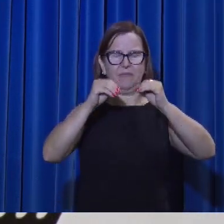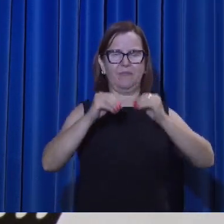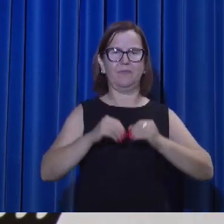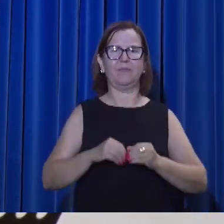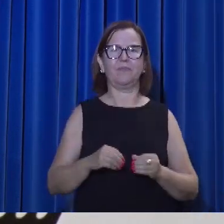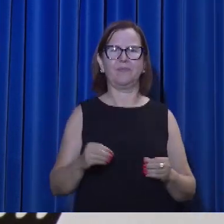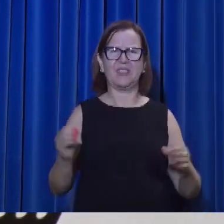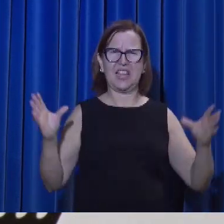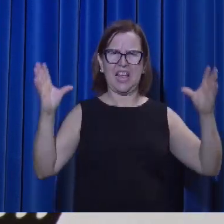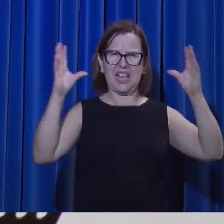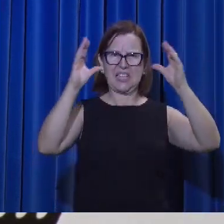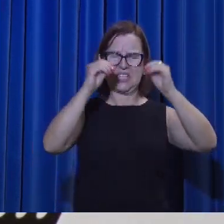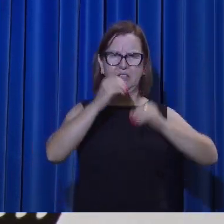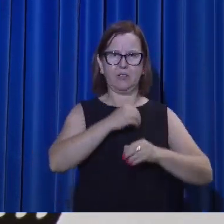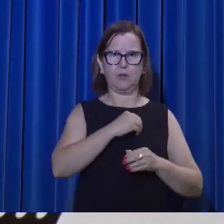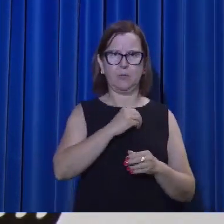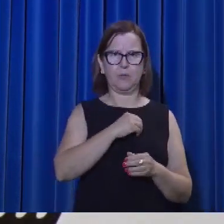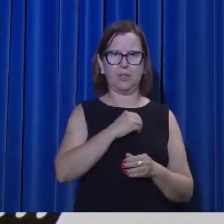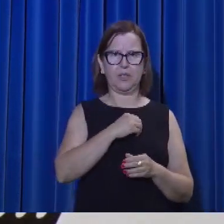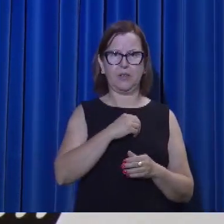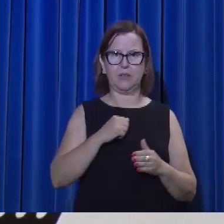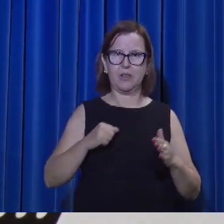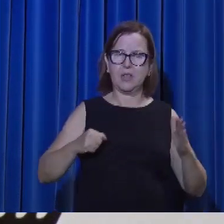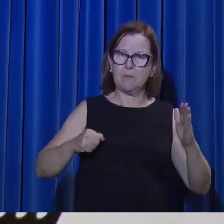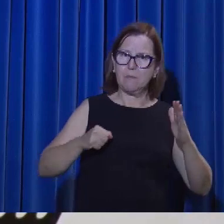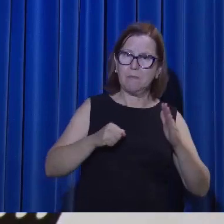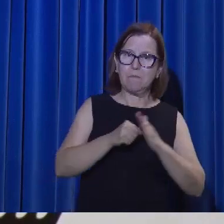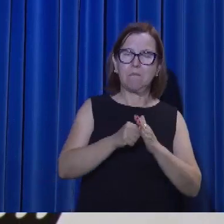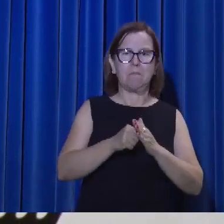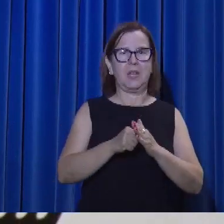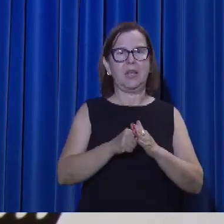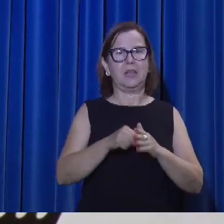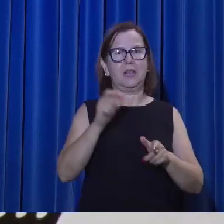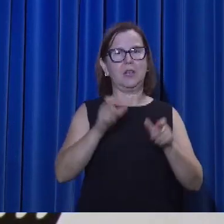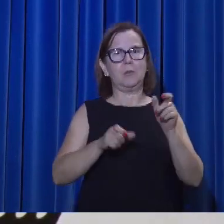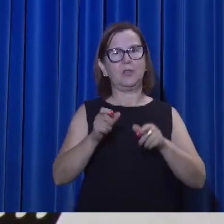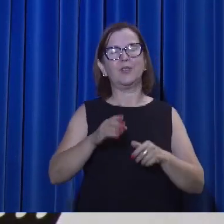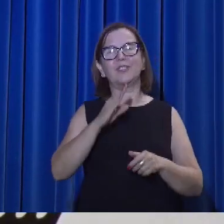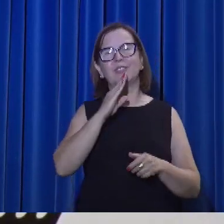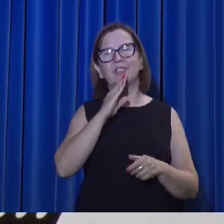As trevas do pecado impedem o homem de conhecer a Deus.